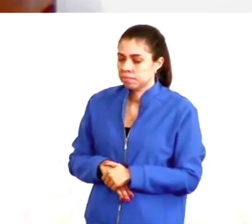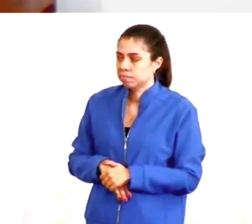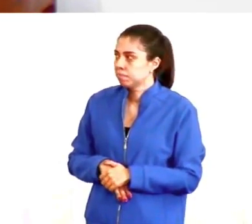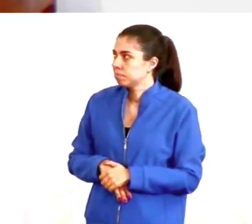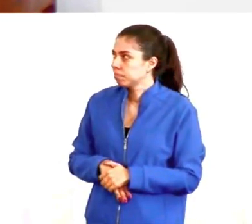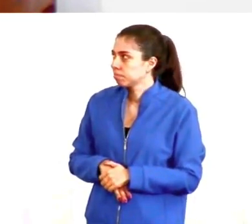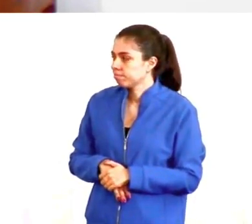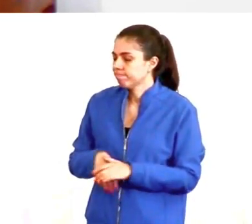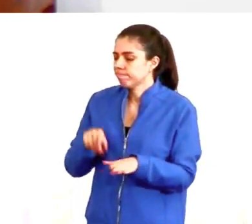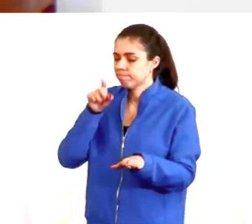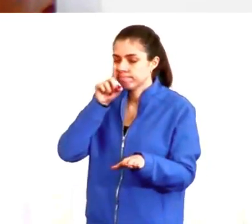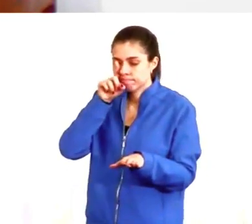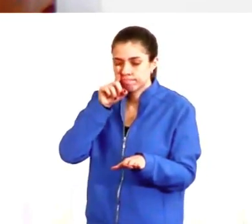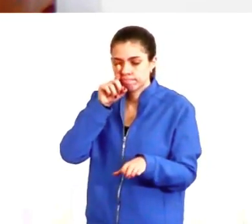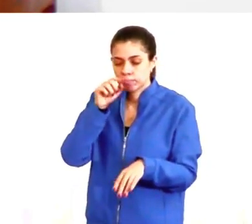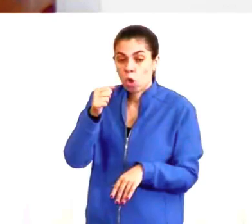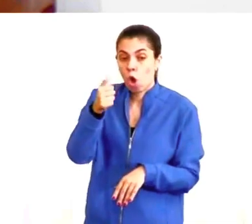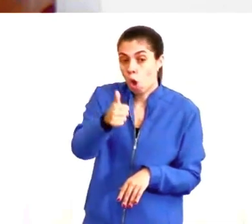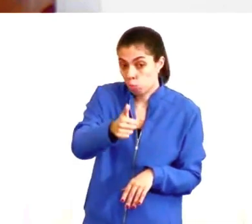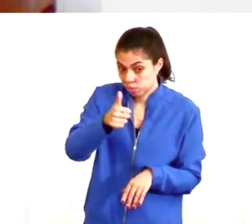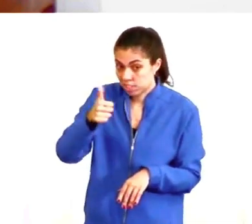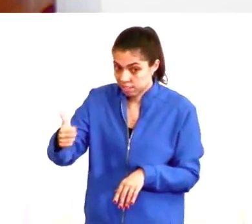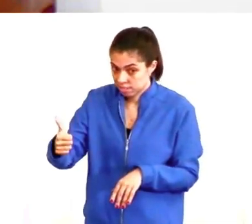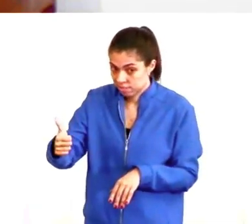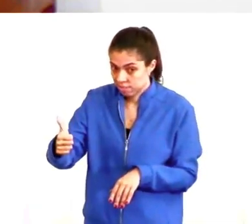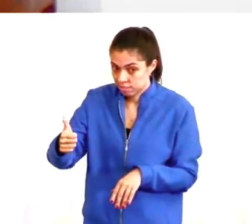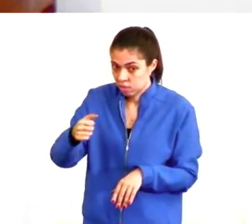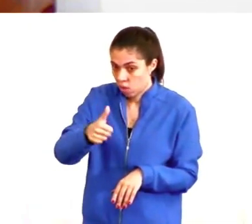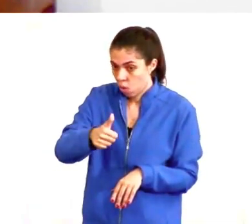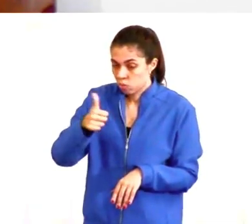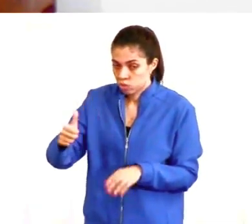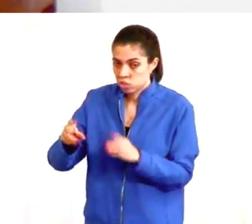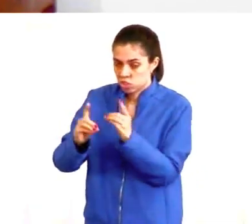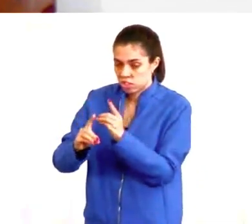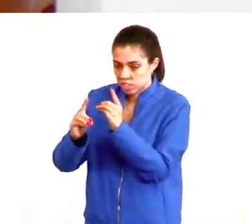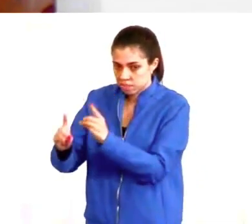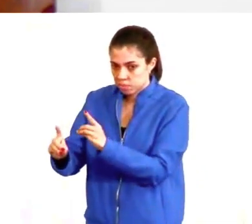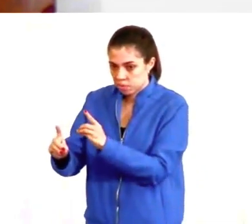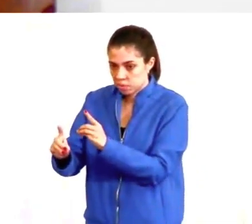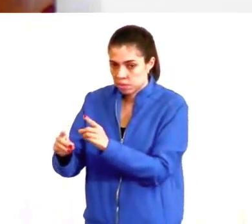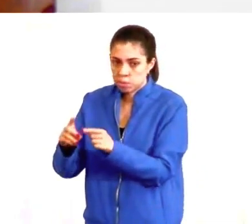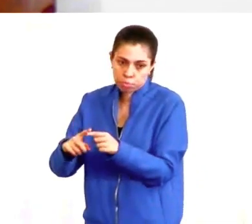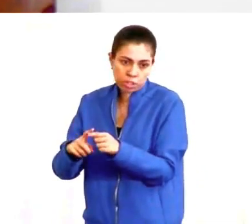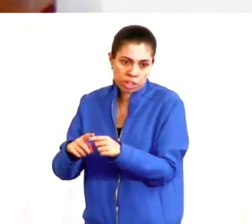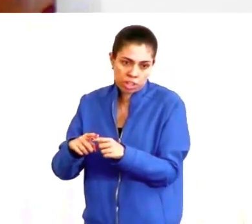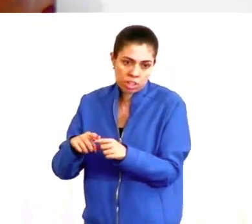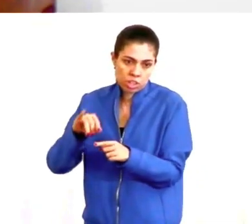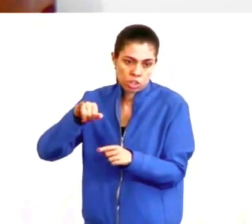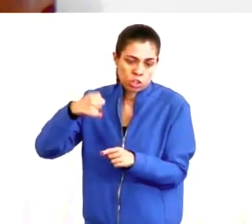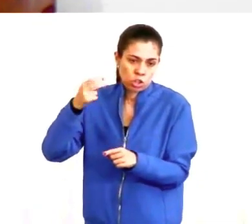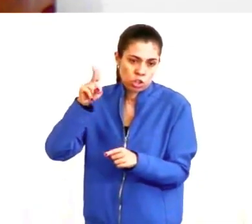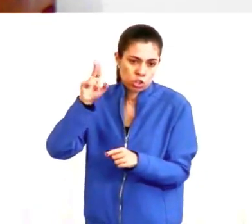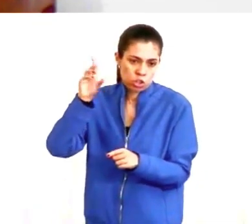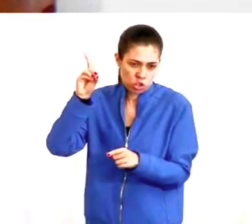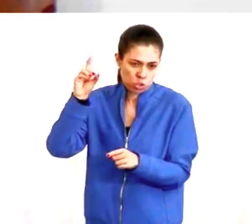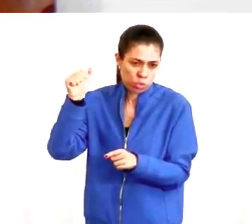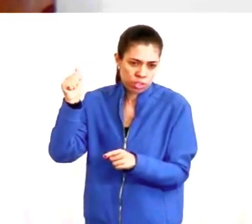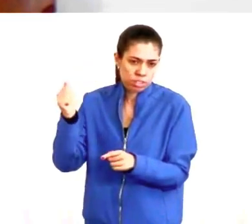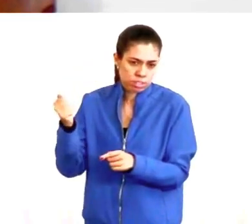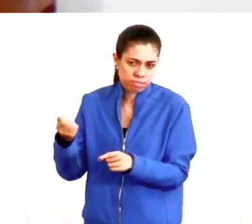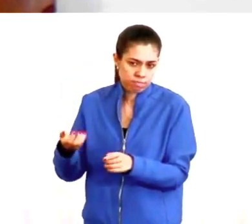mas mesmo entre os 11, quando eles ouviram no monte, o conceito de monte é importante